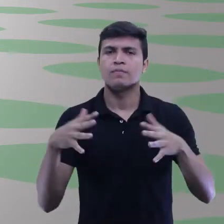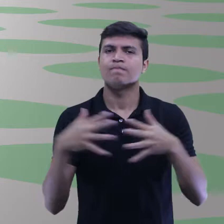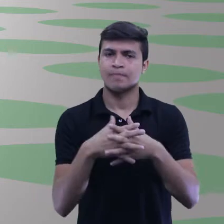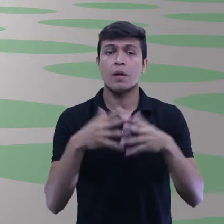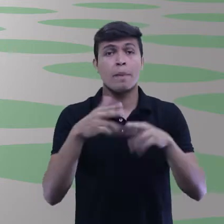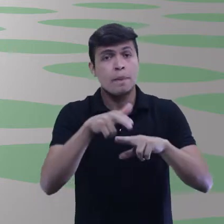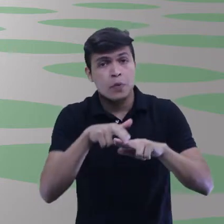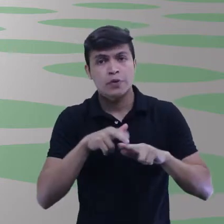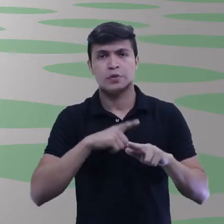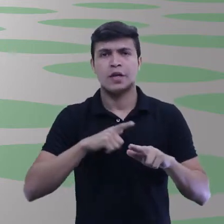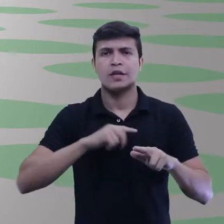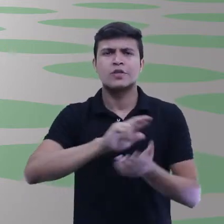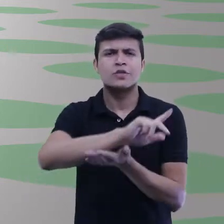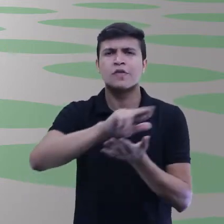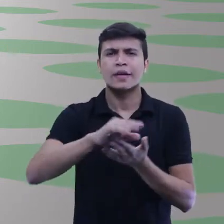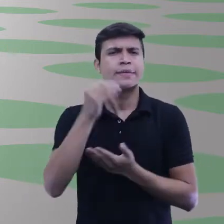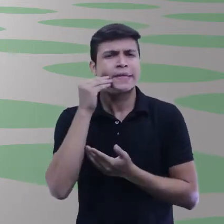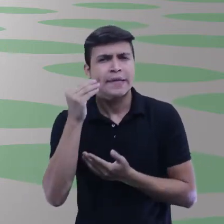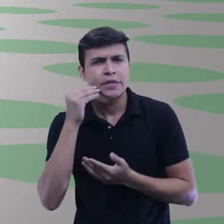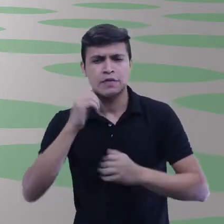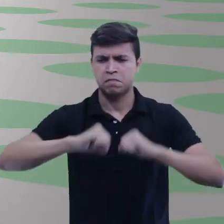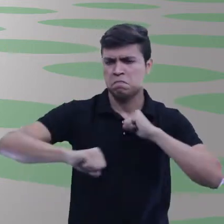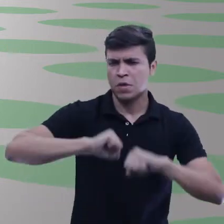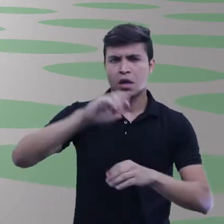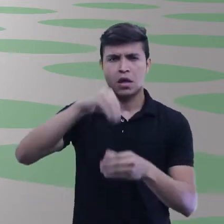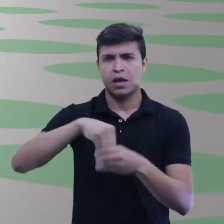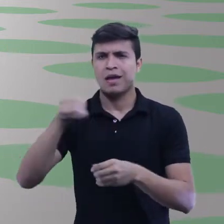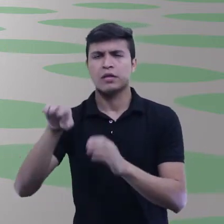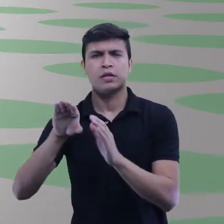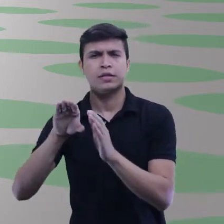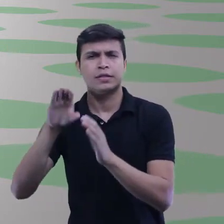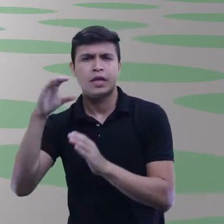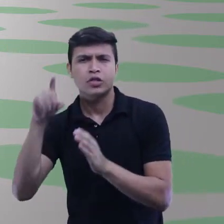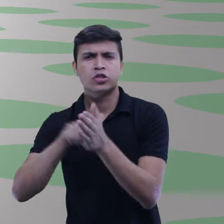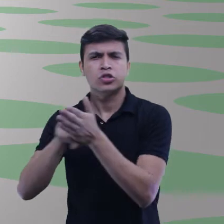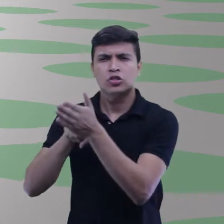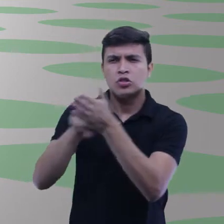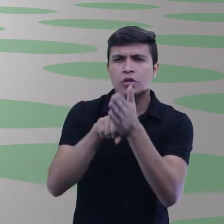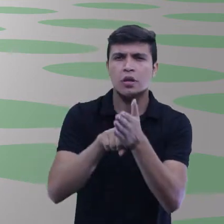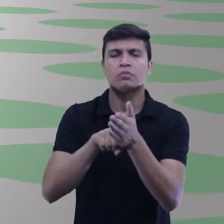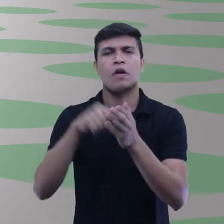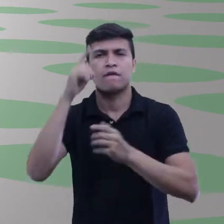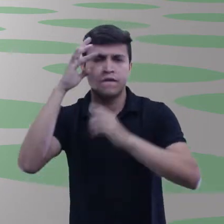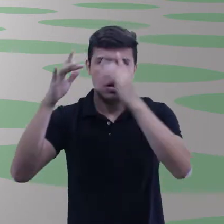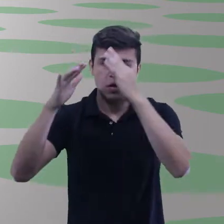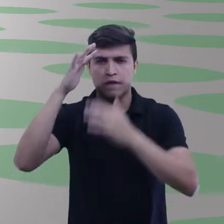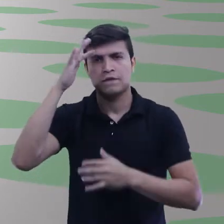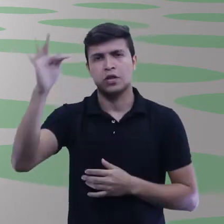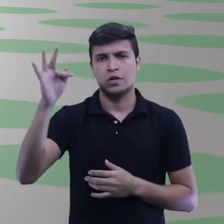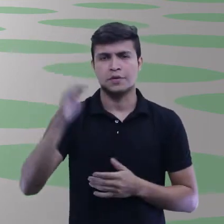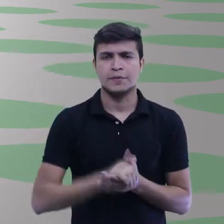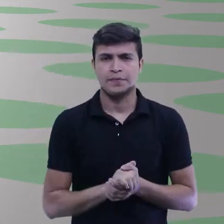tentativas em áreas da ciência e também entre os filósofos. Ou seja, não é algo exclusivo da geografia. Segundo a professora